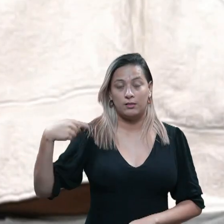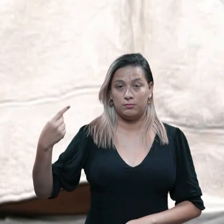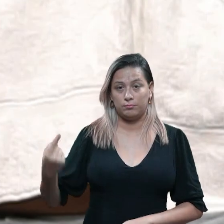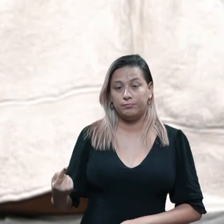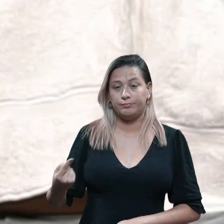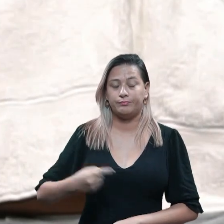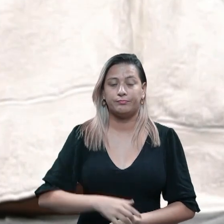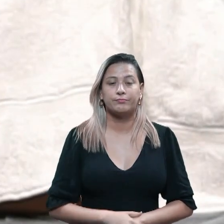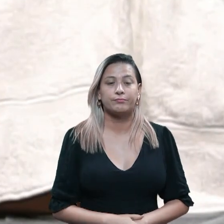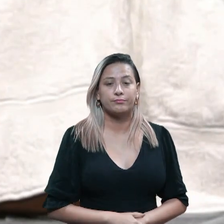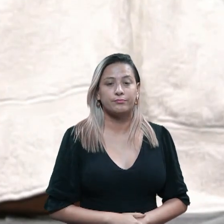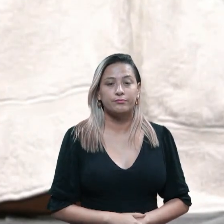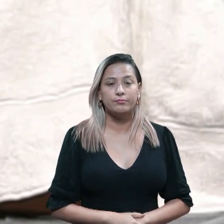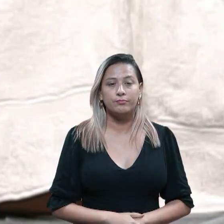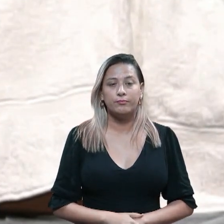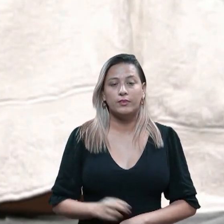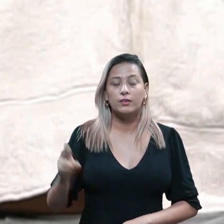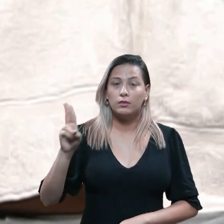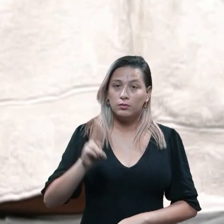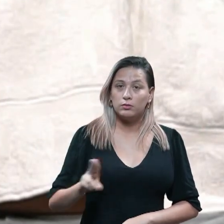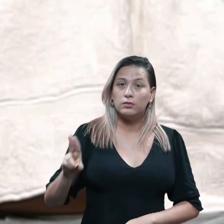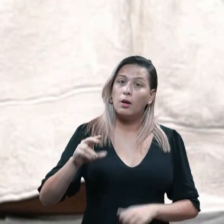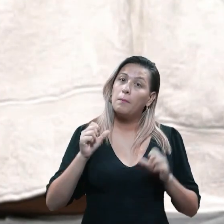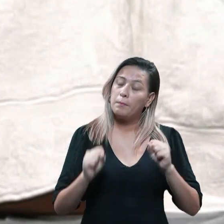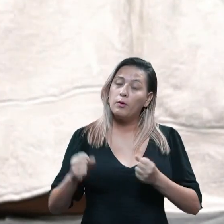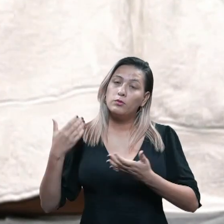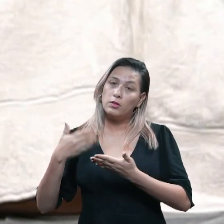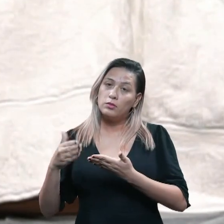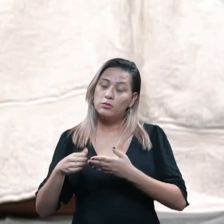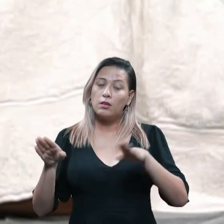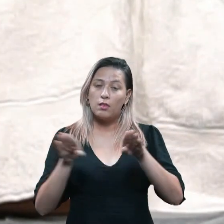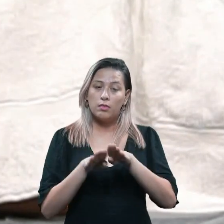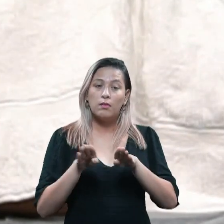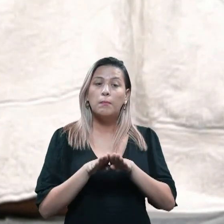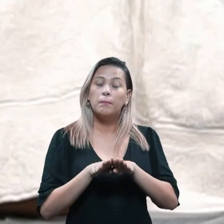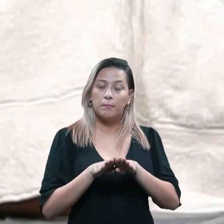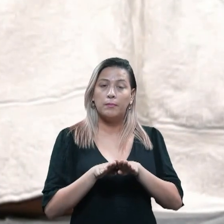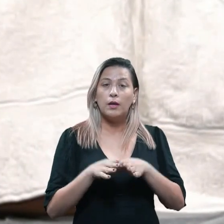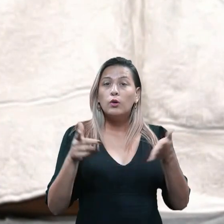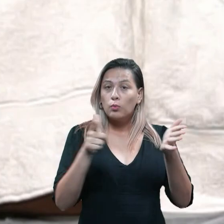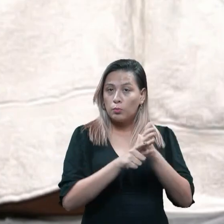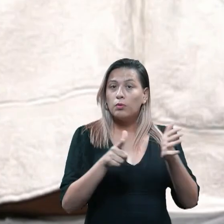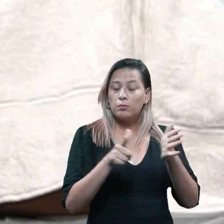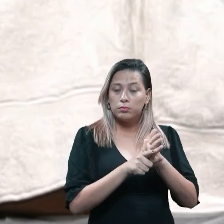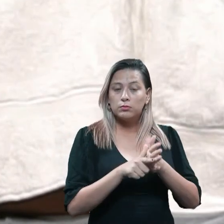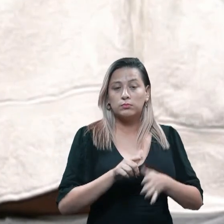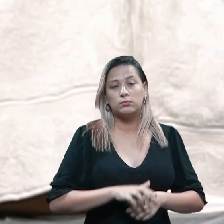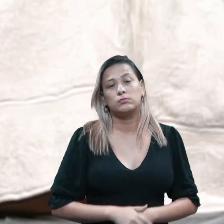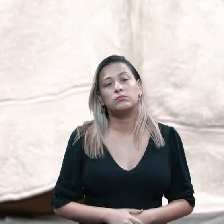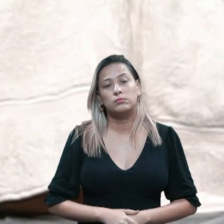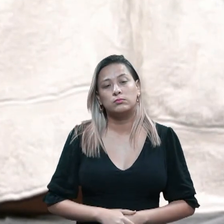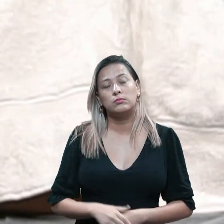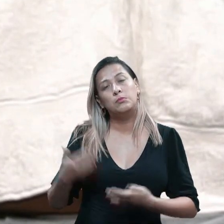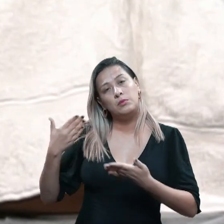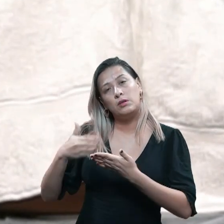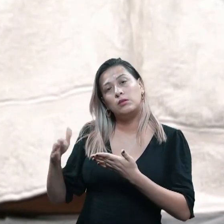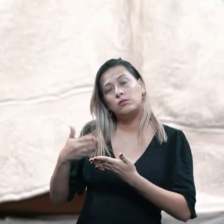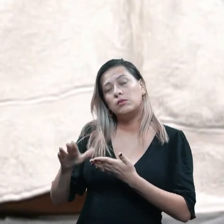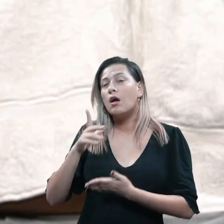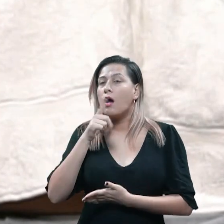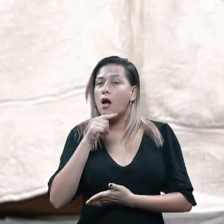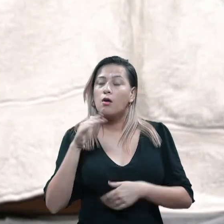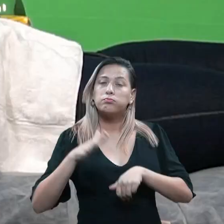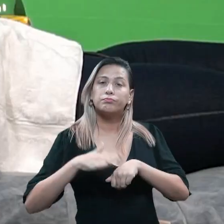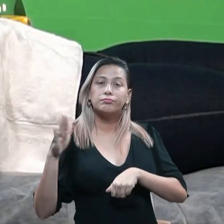Depois de aplicado, eu posso retirar ele também com um papelzinho. Eu tiro o excesso da umidade